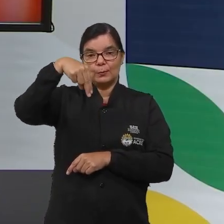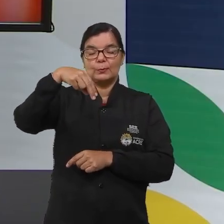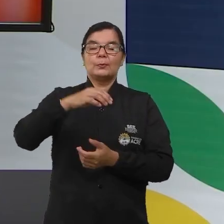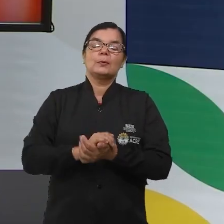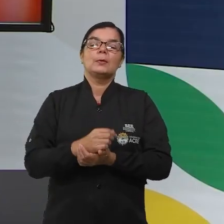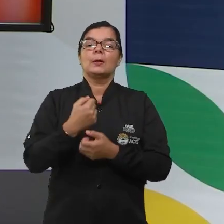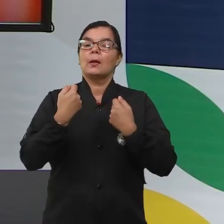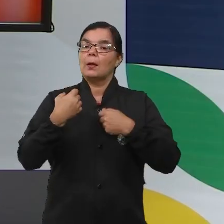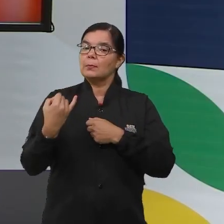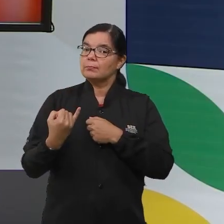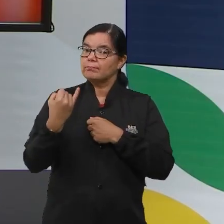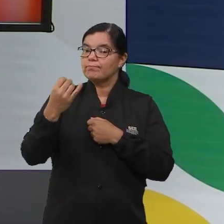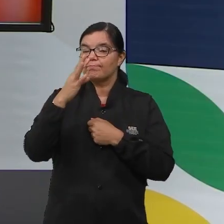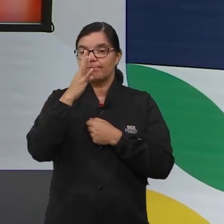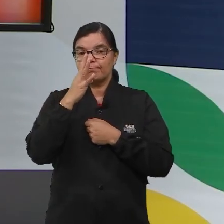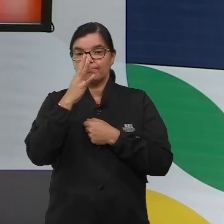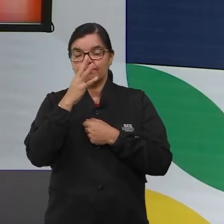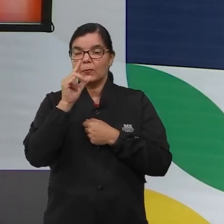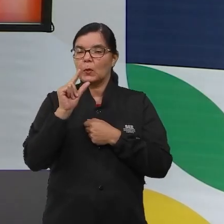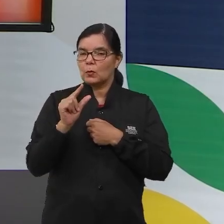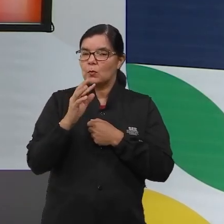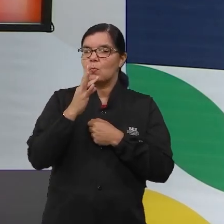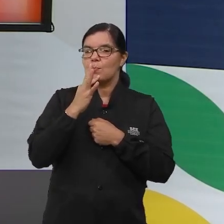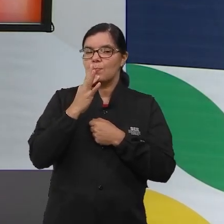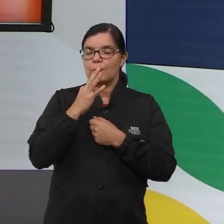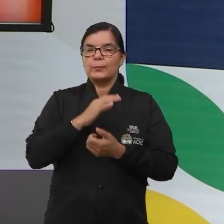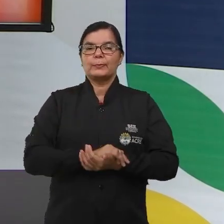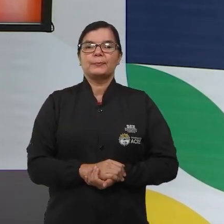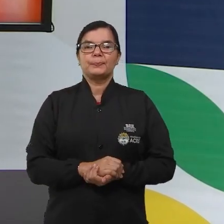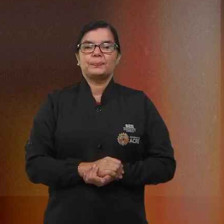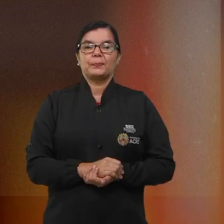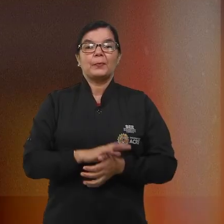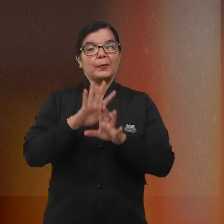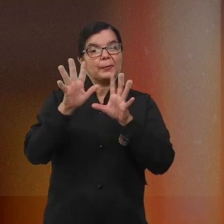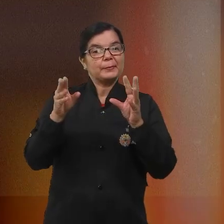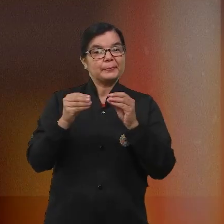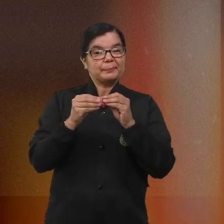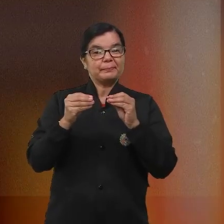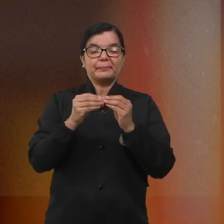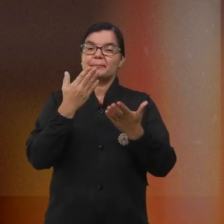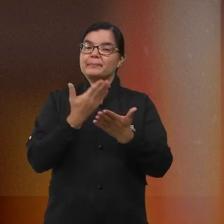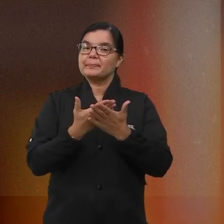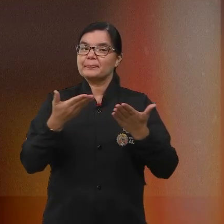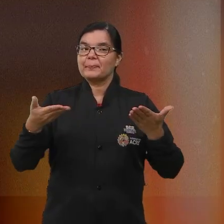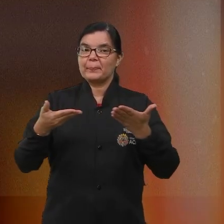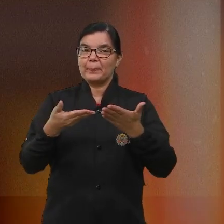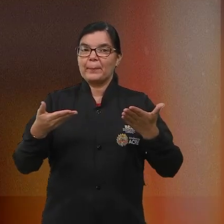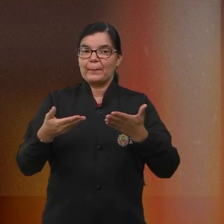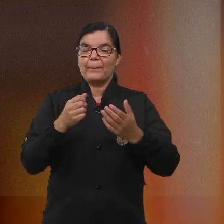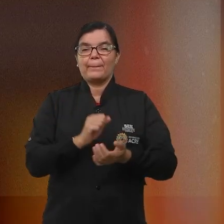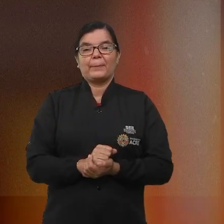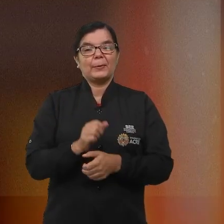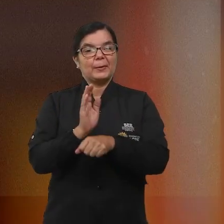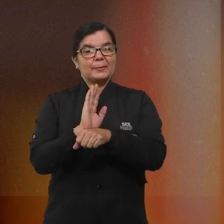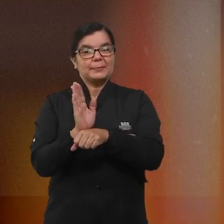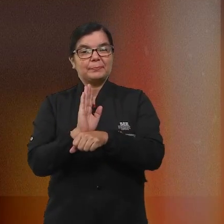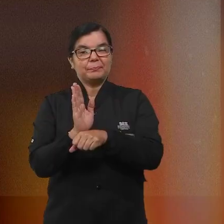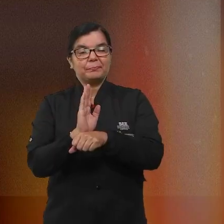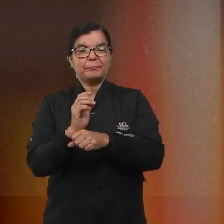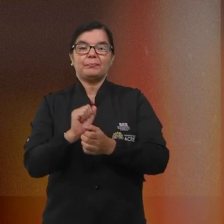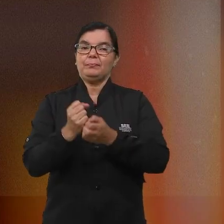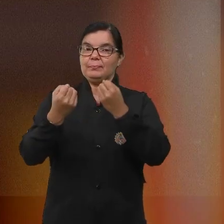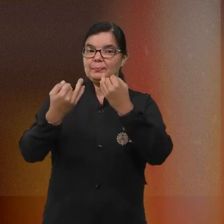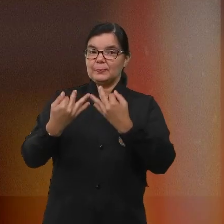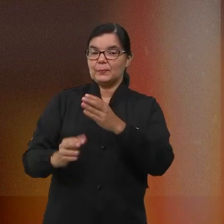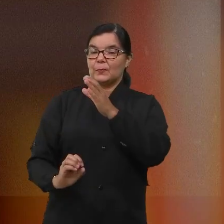gente assistir, conhecer um pouco mais a respeito. Vamos resumir a nossa aula de hoje, que foi sobre o cinema. Nós